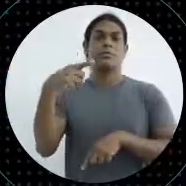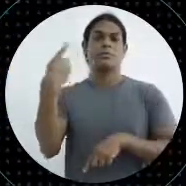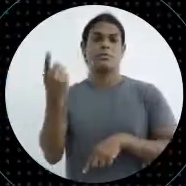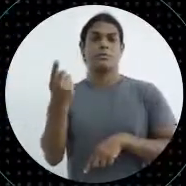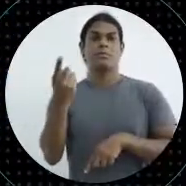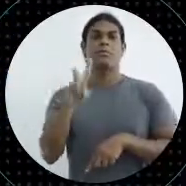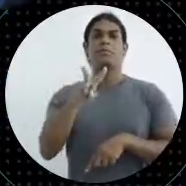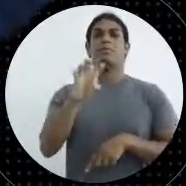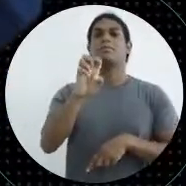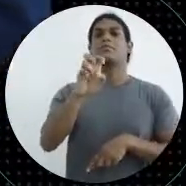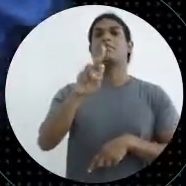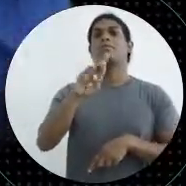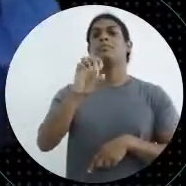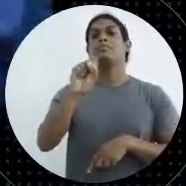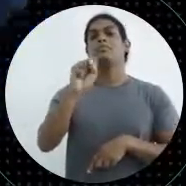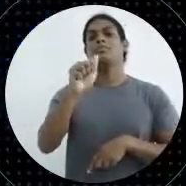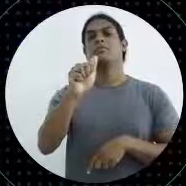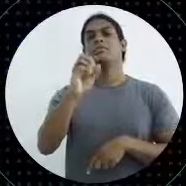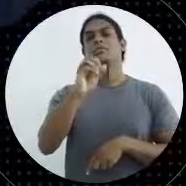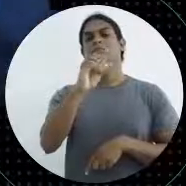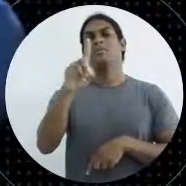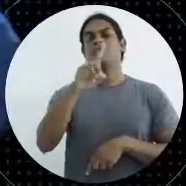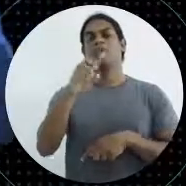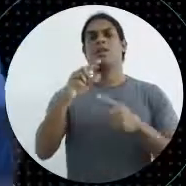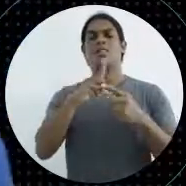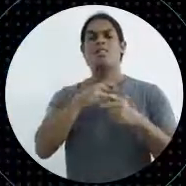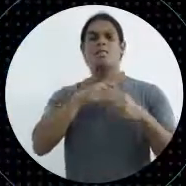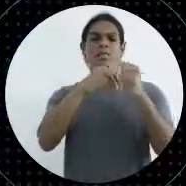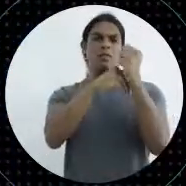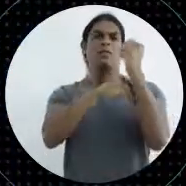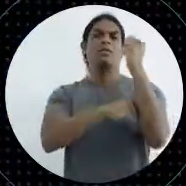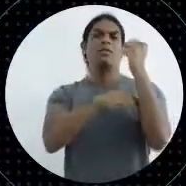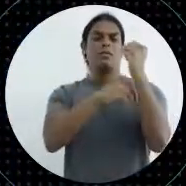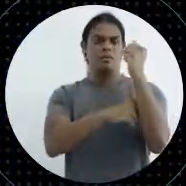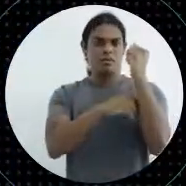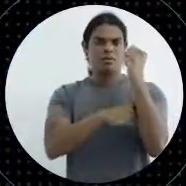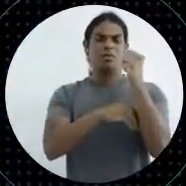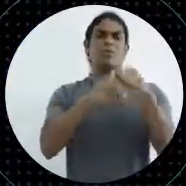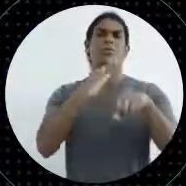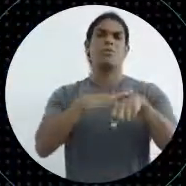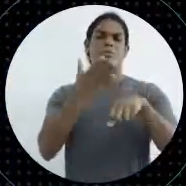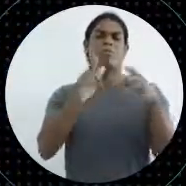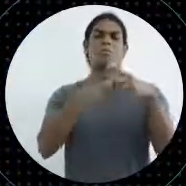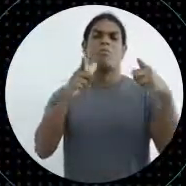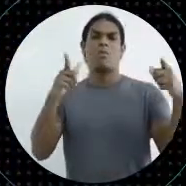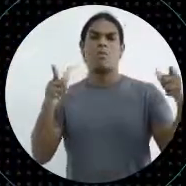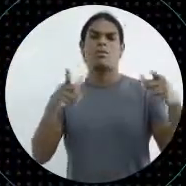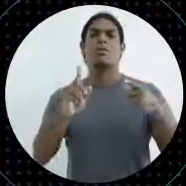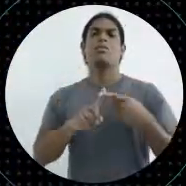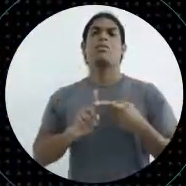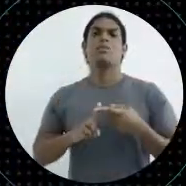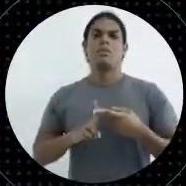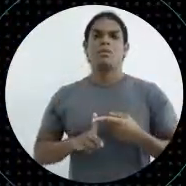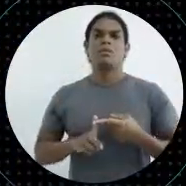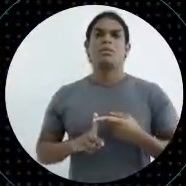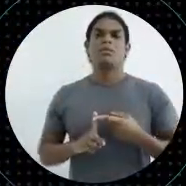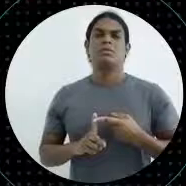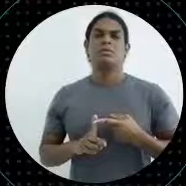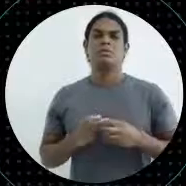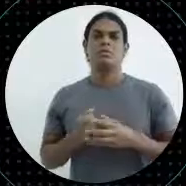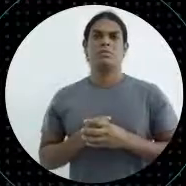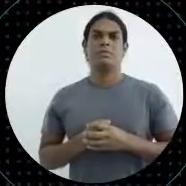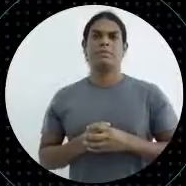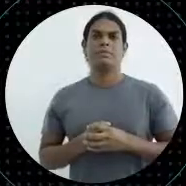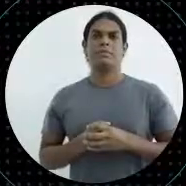código bem, com contexto, ele é um código bem maior e ele está bem espaçado. Então ele serve